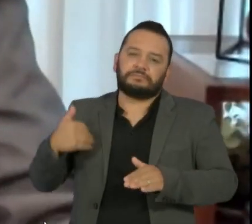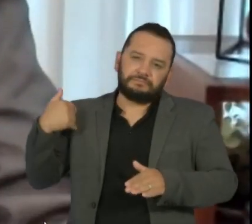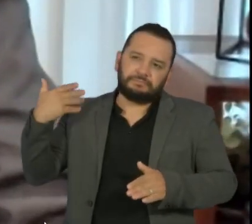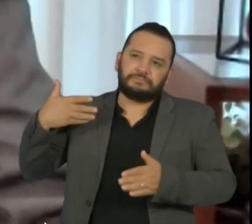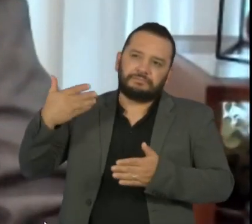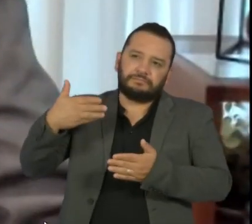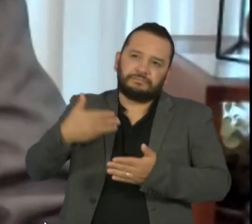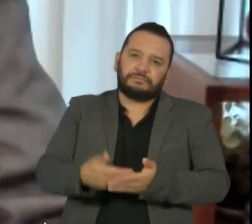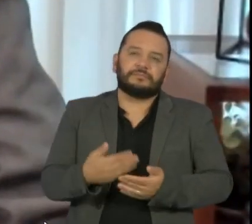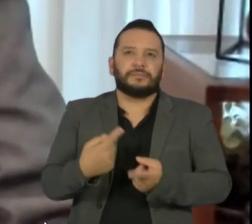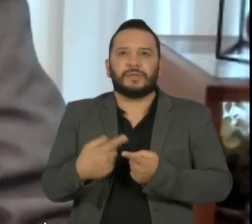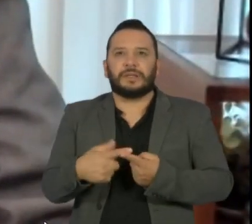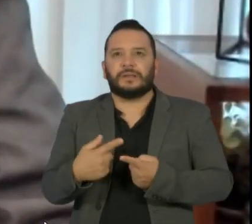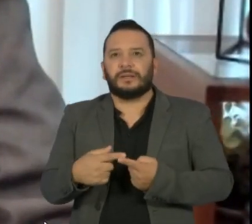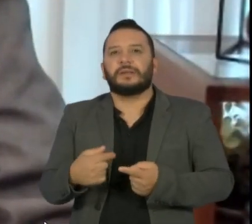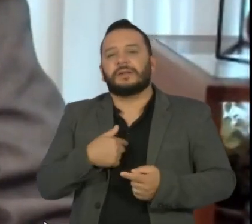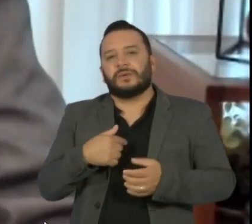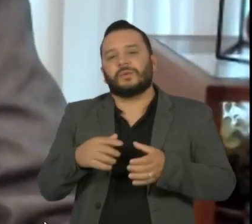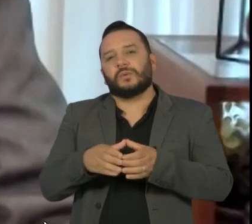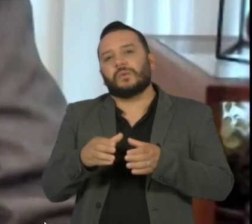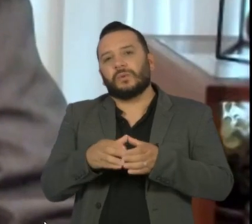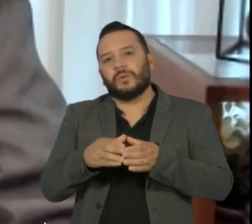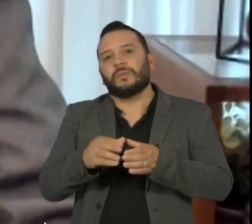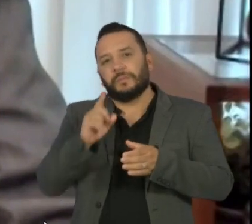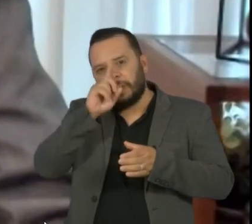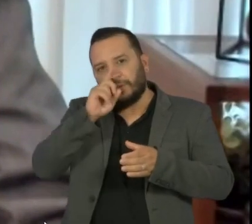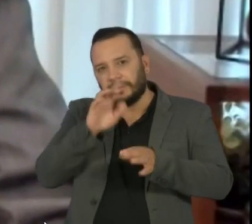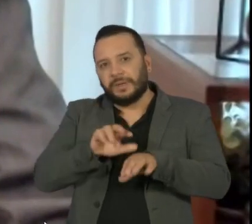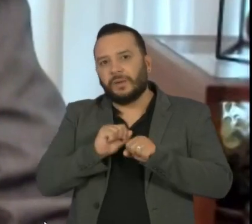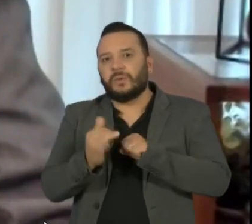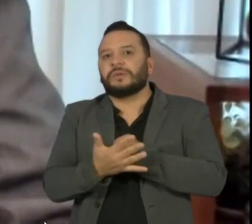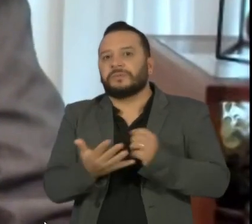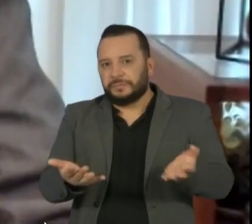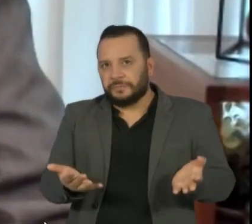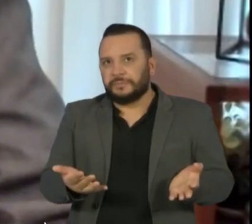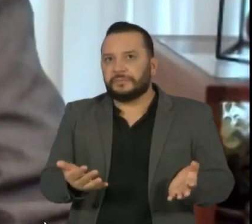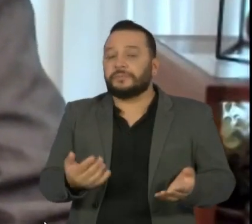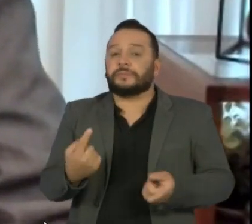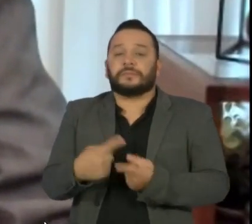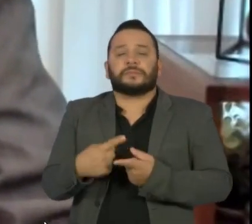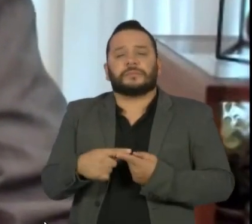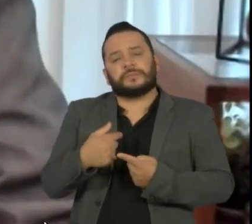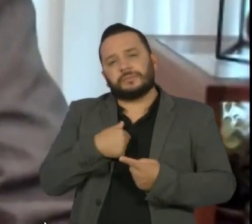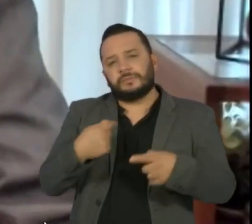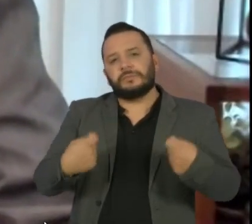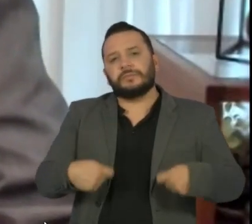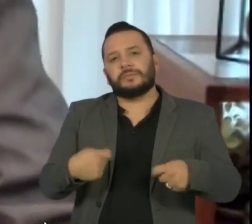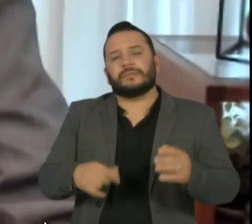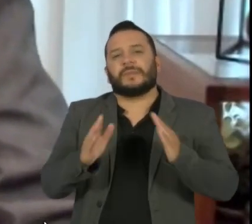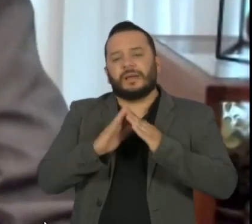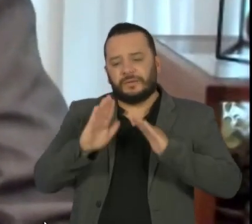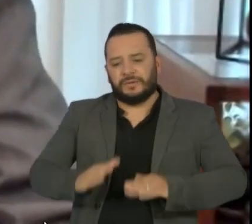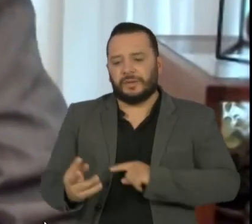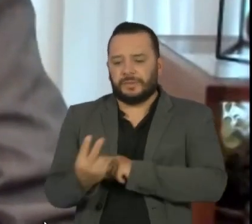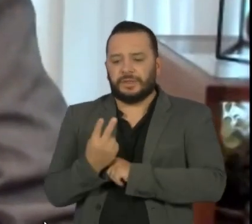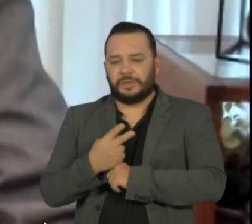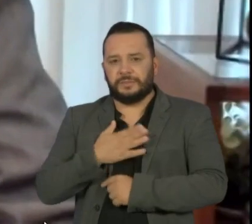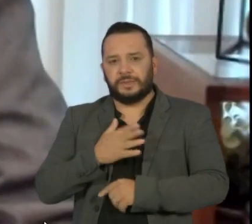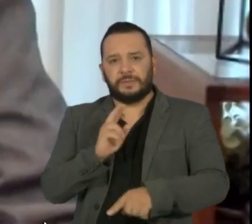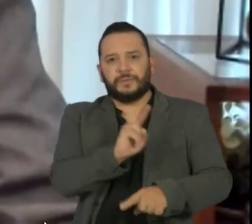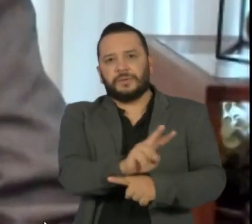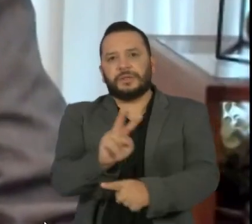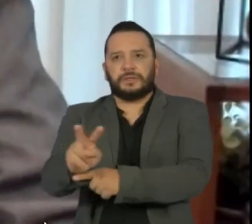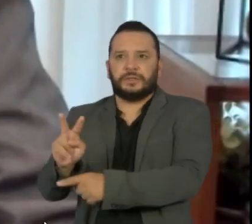função, inclusive, né, de ser grupo de risco, mas, acima de tudo, porque é necessário para a minha proteção e de outras pessoas que